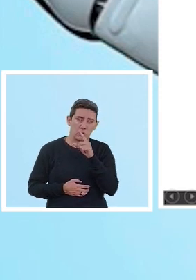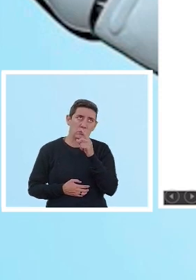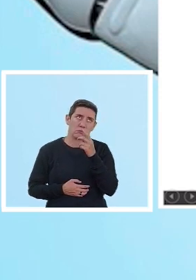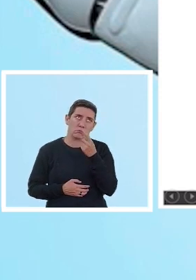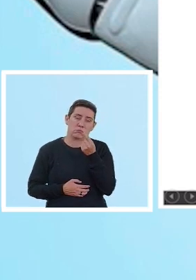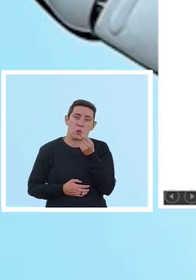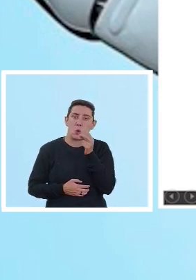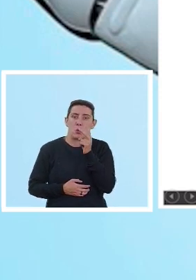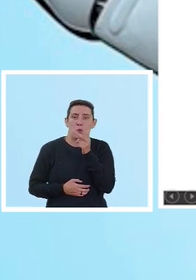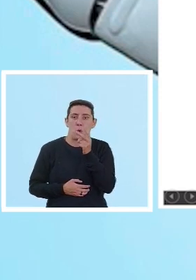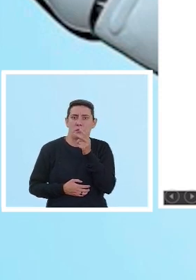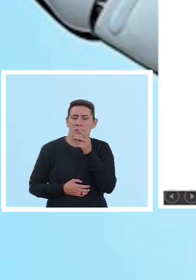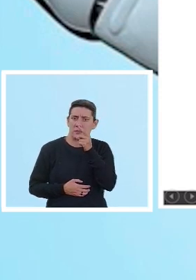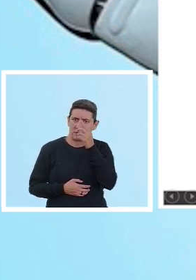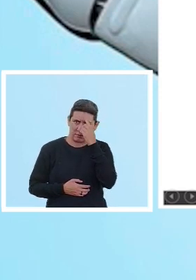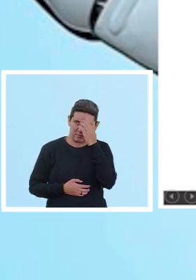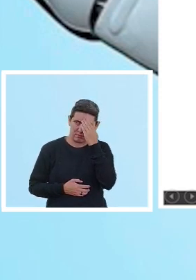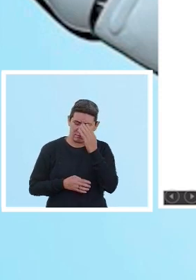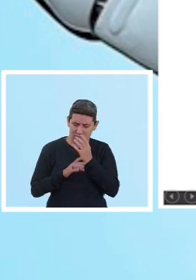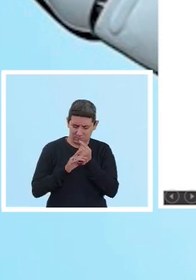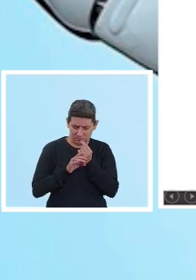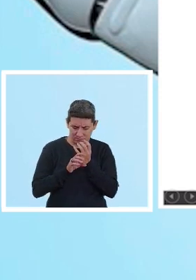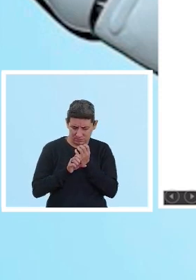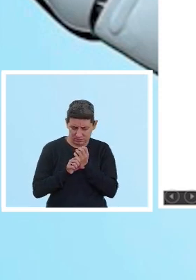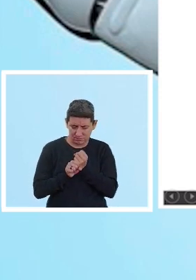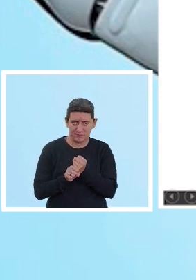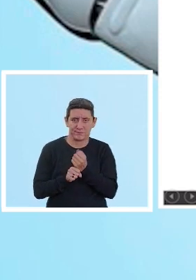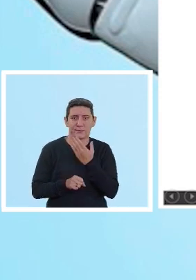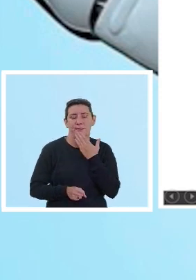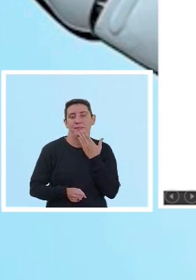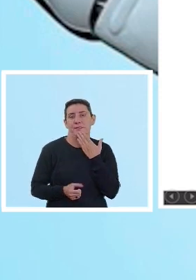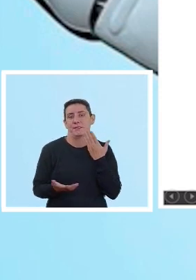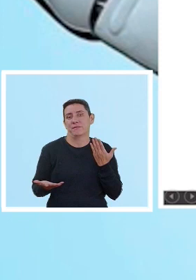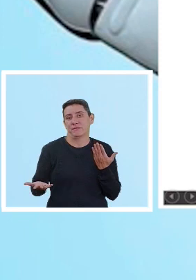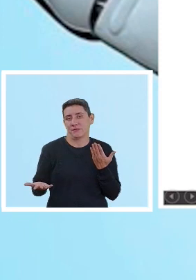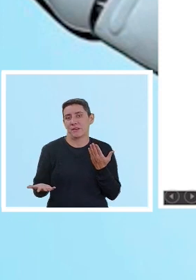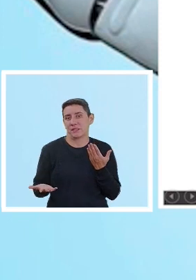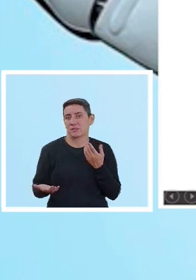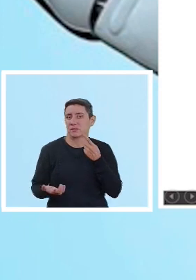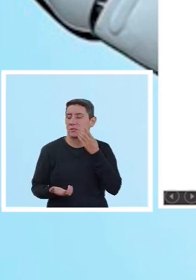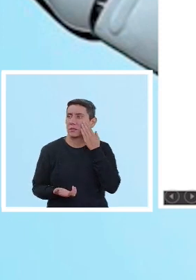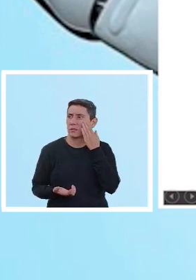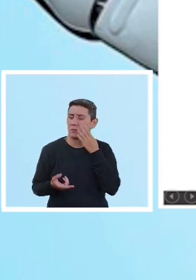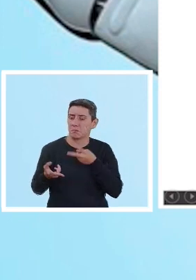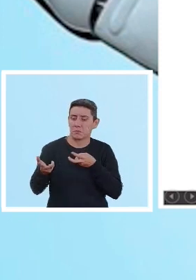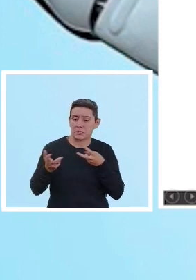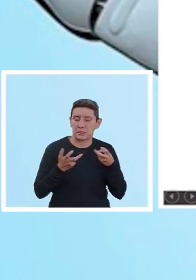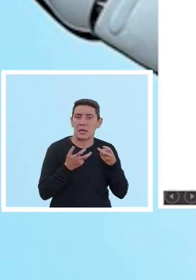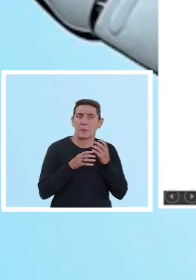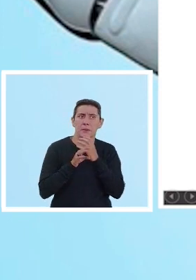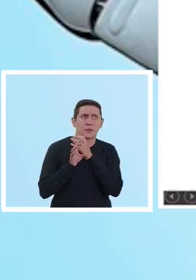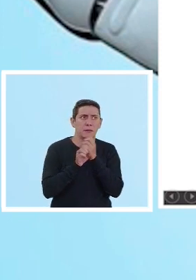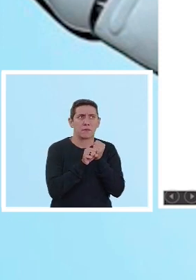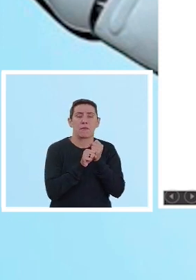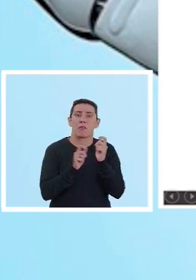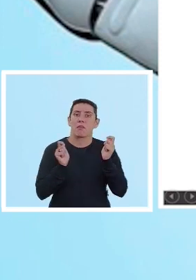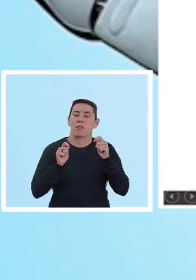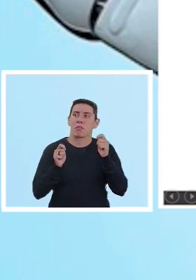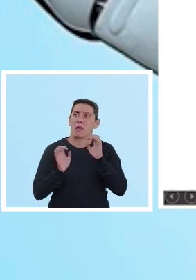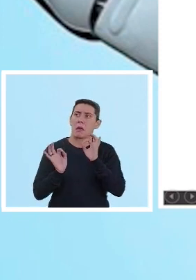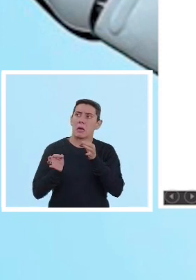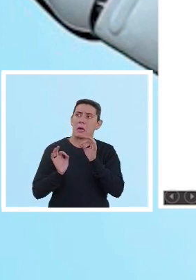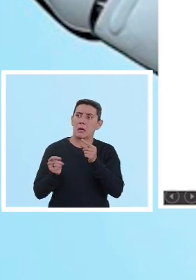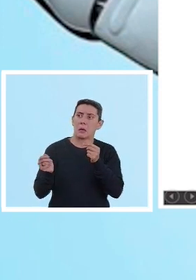continha simples de matemática não quase nem integral professor é continha que a gente faz na calculadora simples